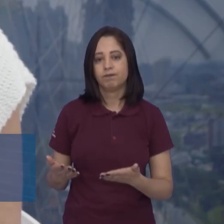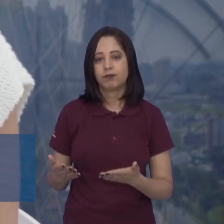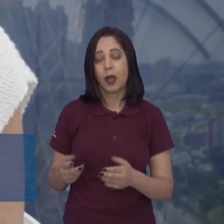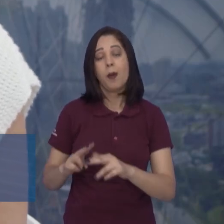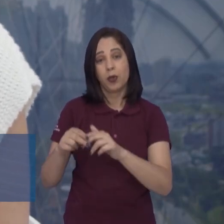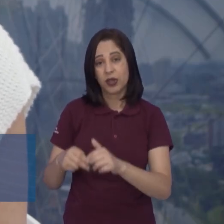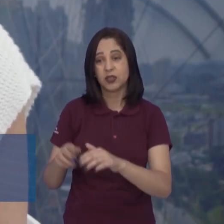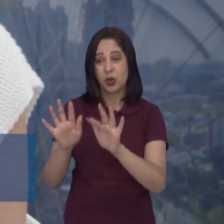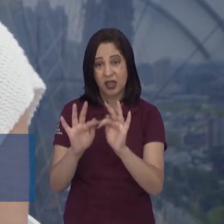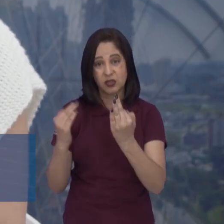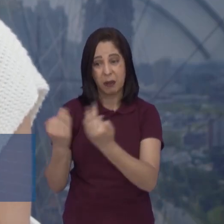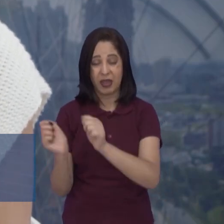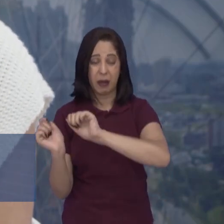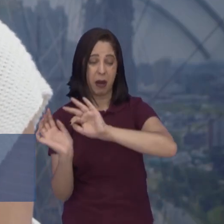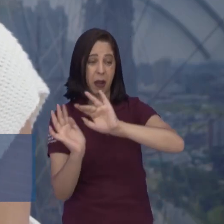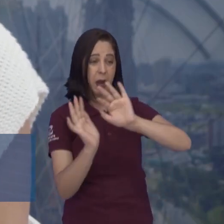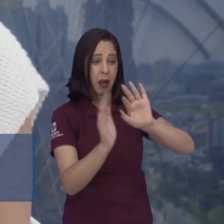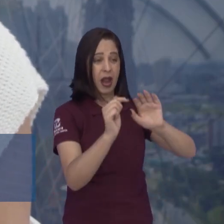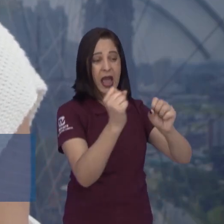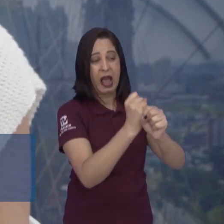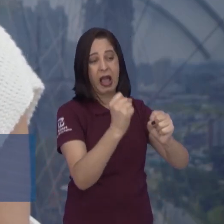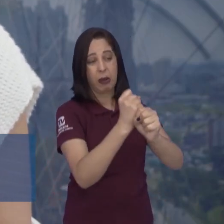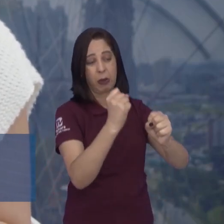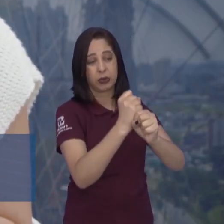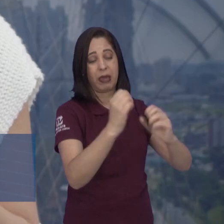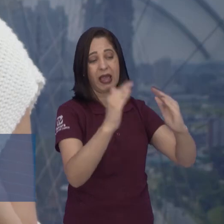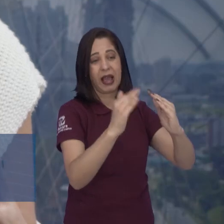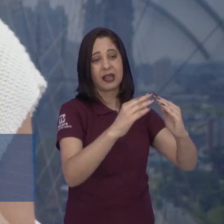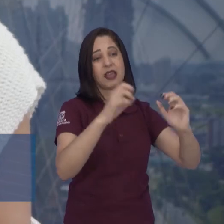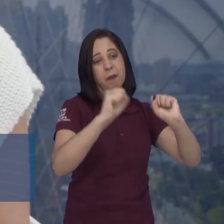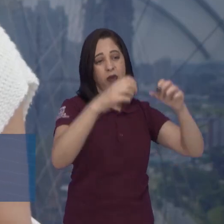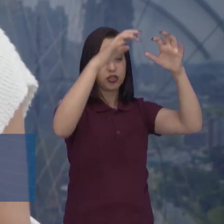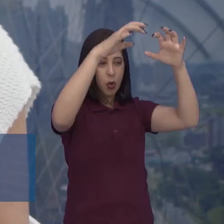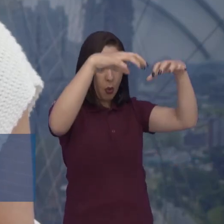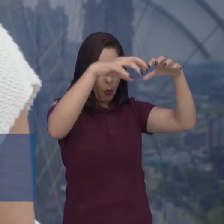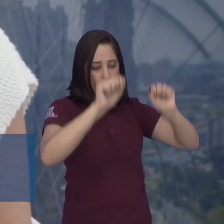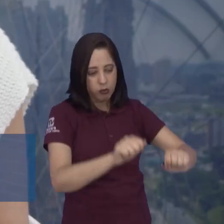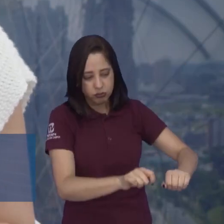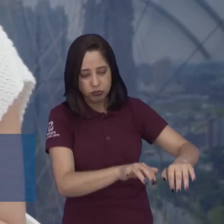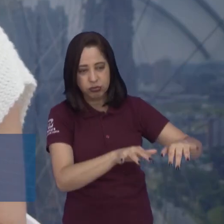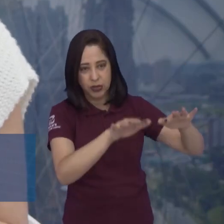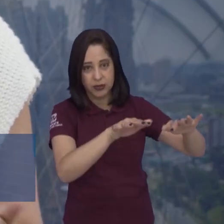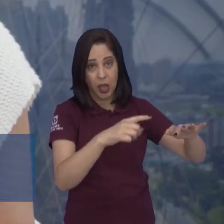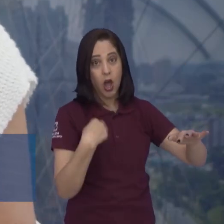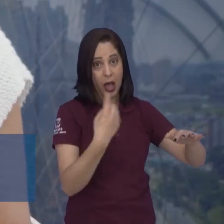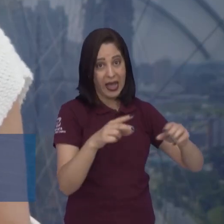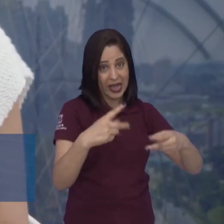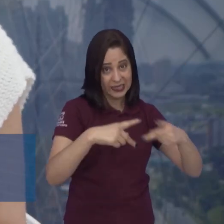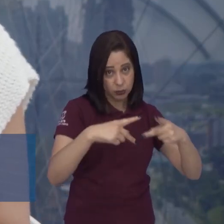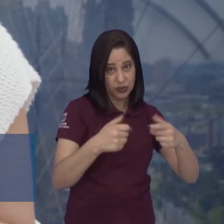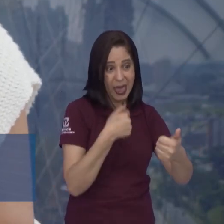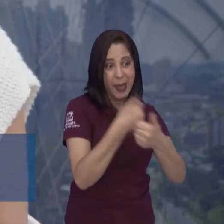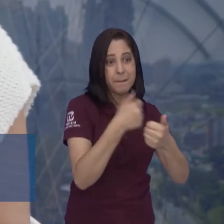dessas pessoas em áreas de alagamento aqui em São José, considerando que é uma área que, né, a gente está muito próximo do Rio Paraíba, ele corta a